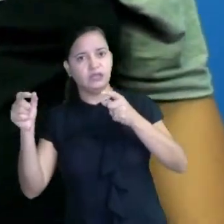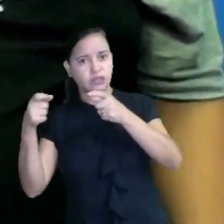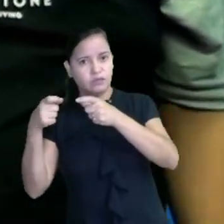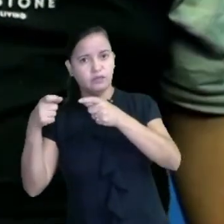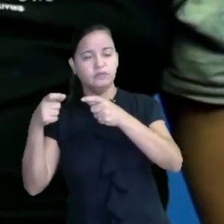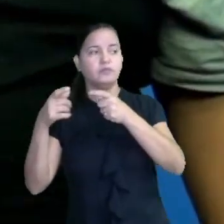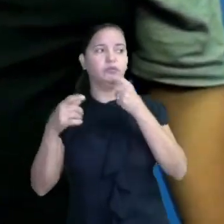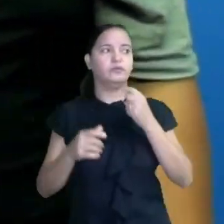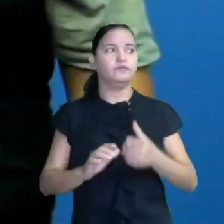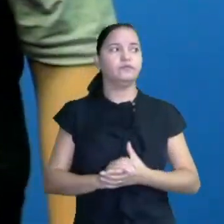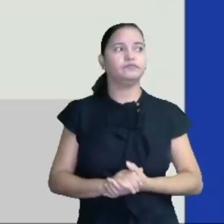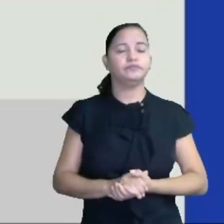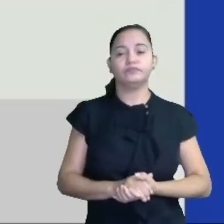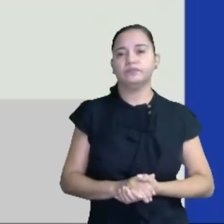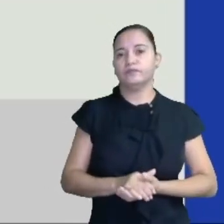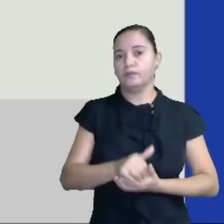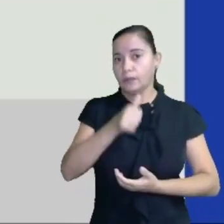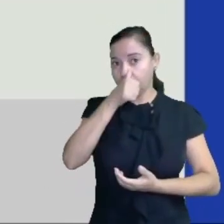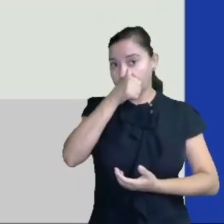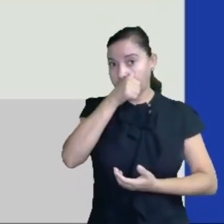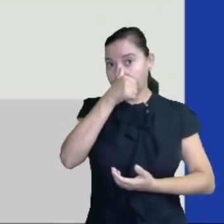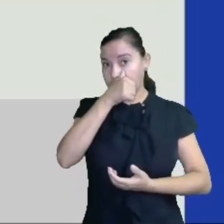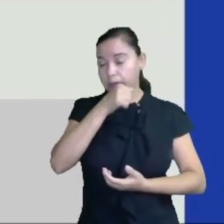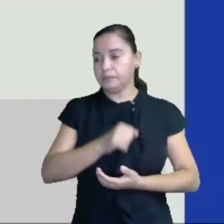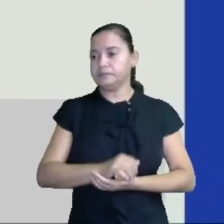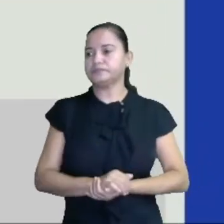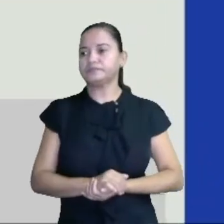terceiro. Os sufixos